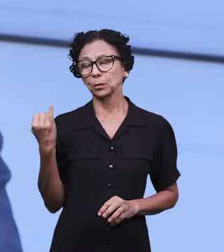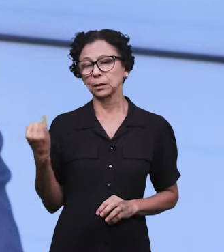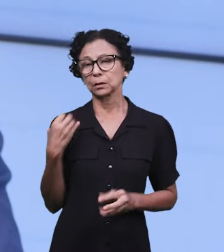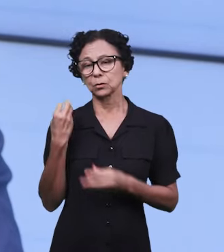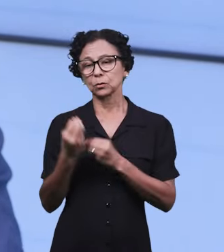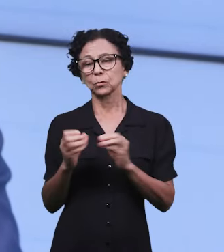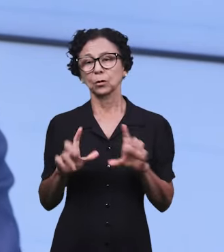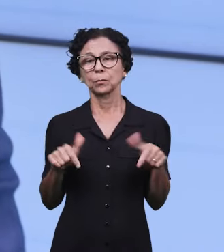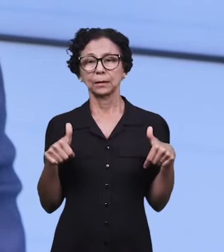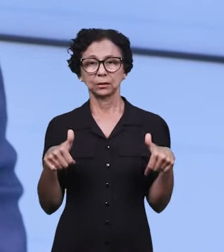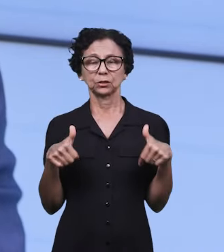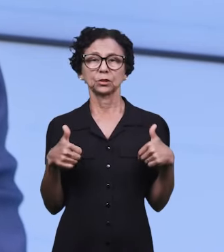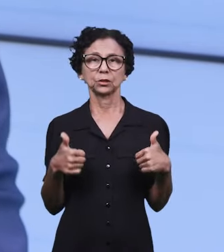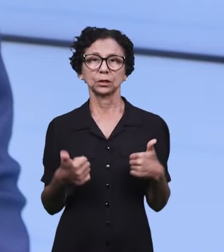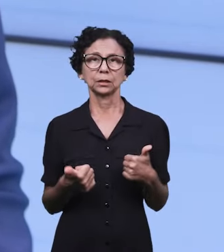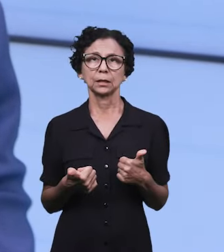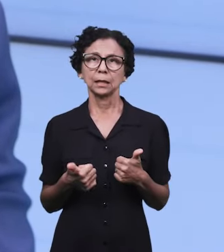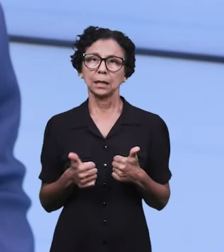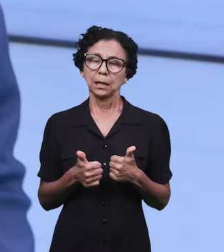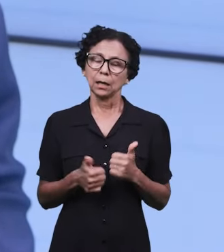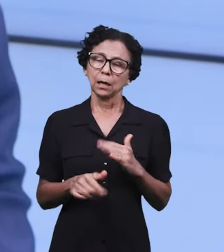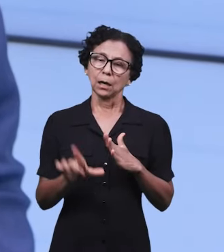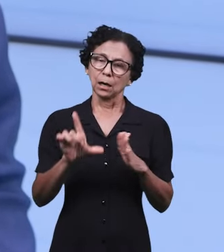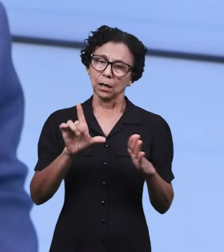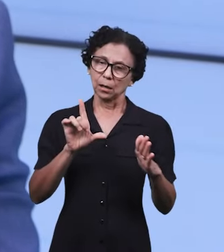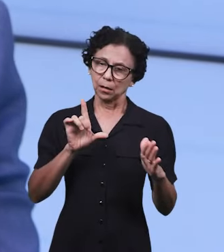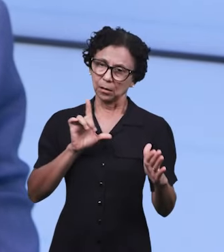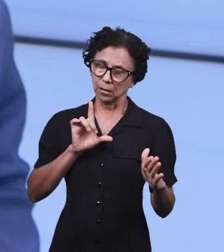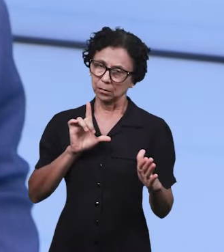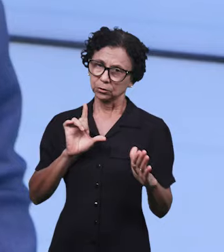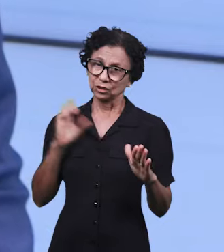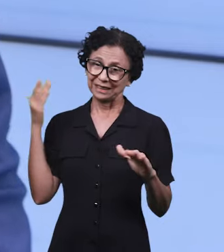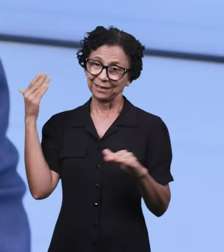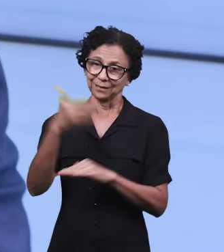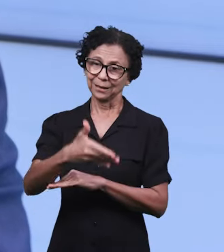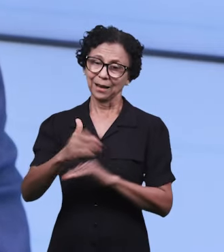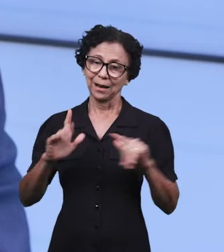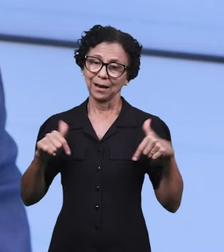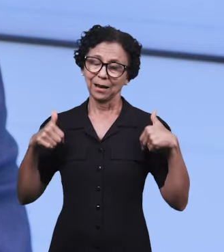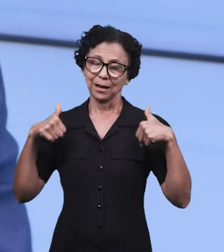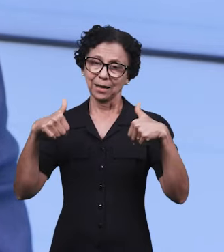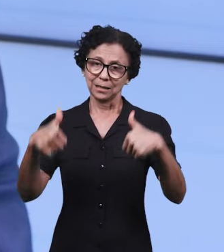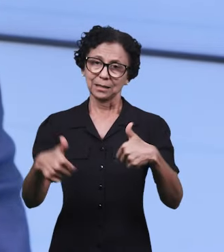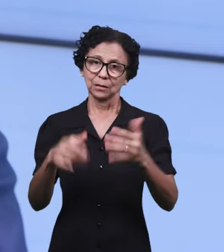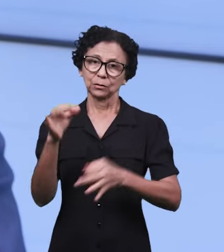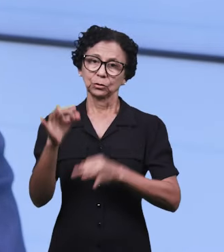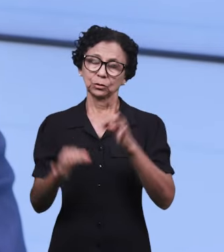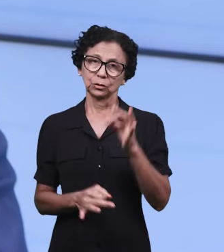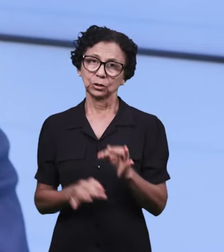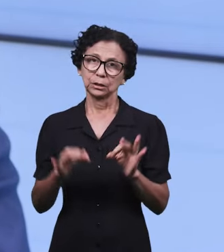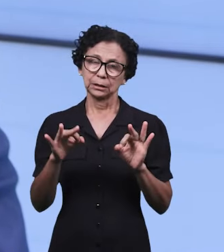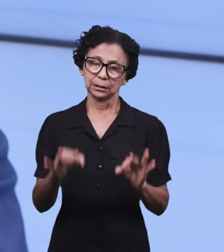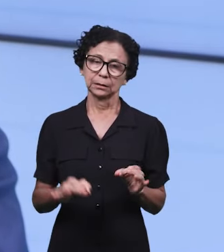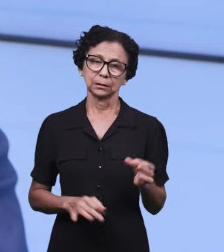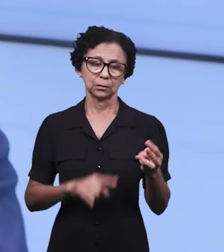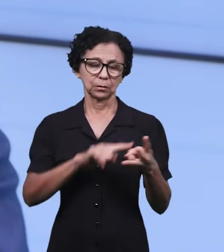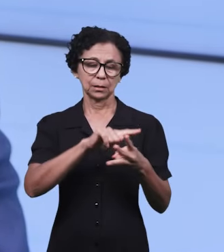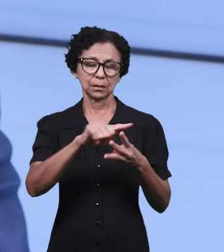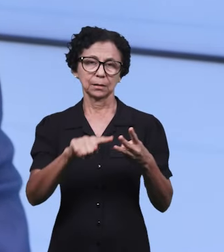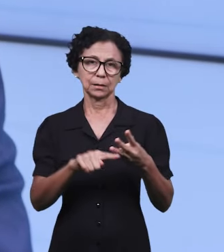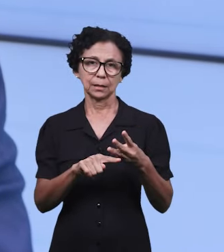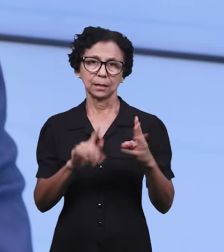gente tá falando da ação propriamente dito a gente pode fazer outras coisas antes de chegarmos na ação então quando nós estamos falando de Instagram